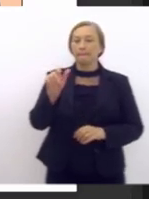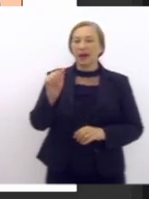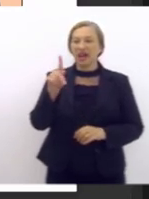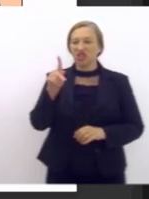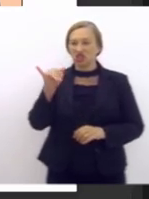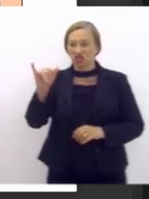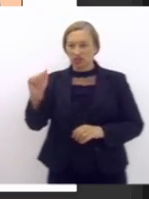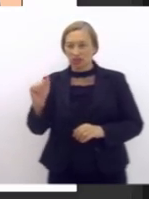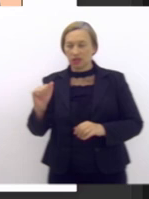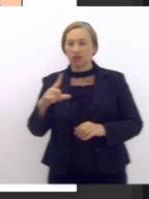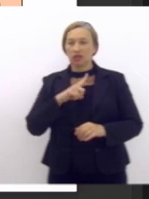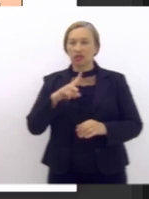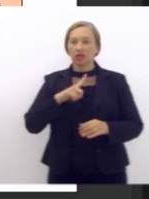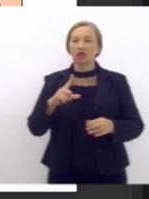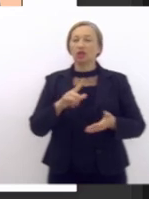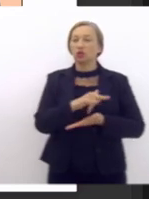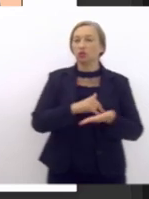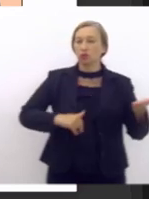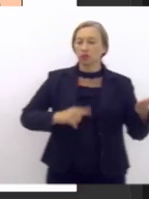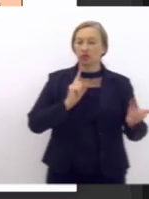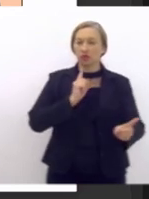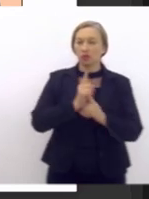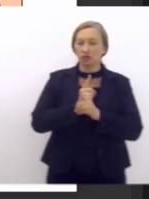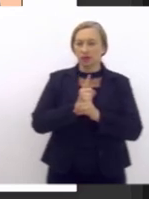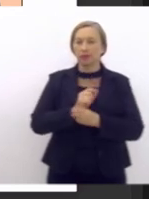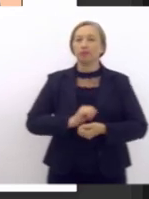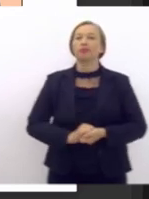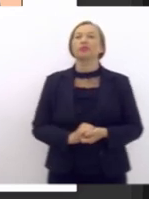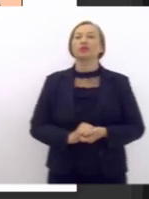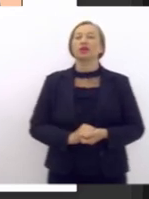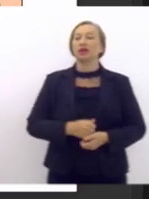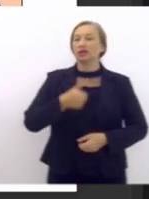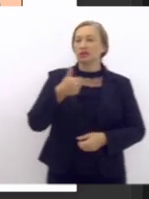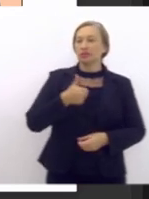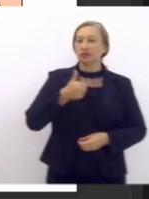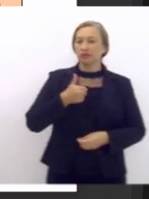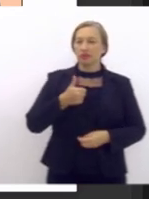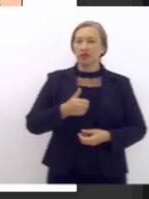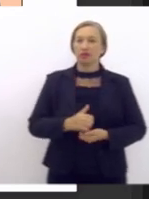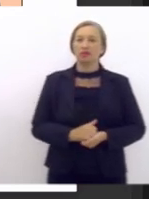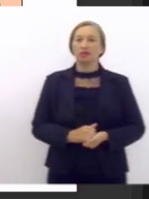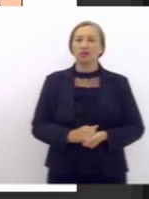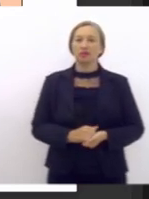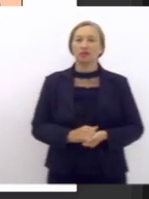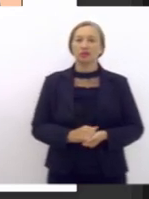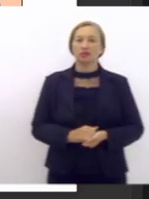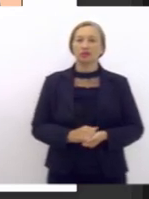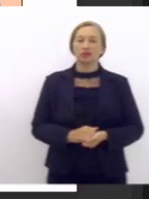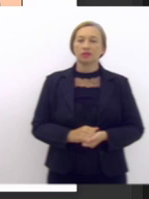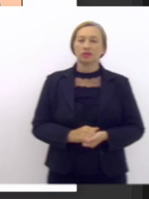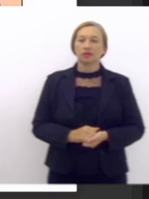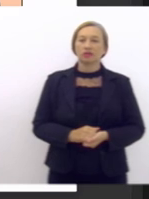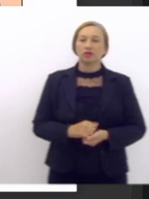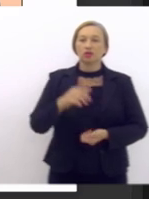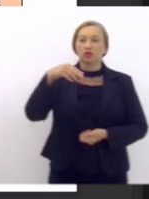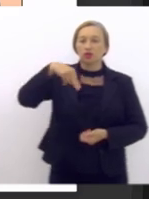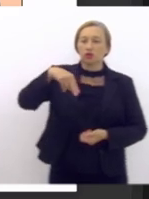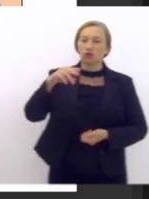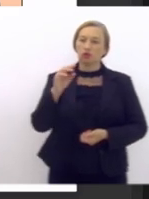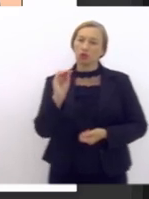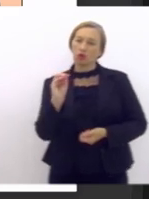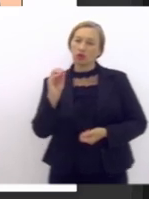estão todos esses documentos que vocês conseguem encontrar na íntegra. Então, essa primeira nota técnica foi uma nota técnica que buscou